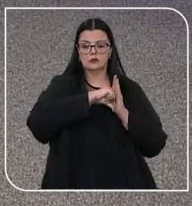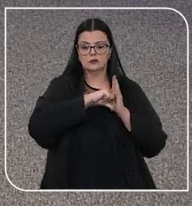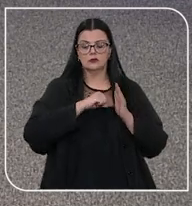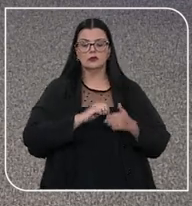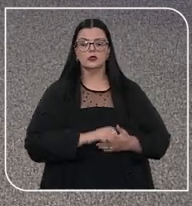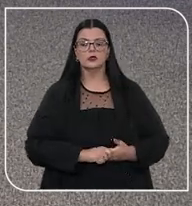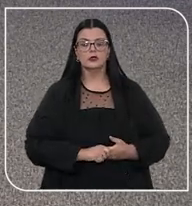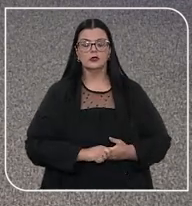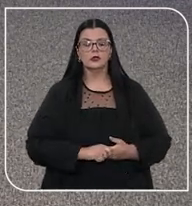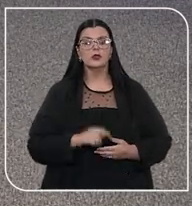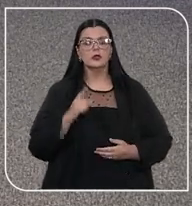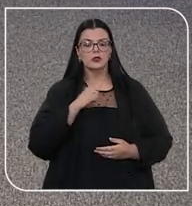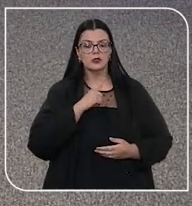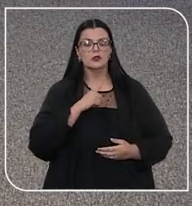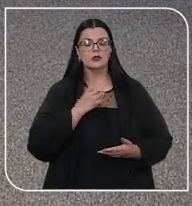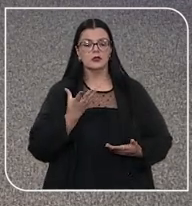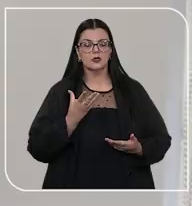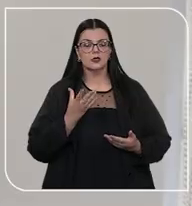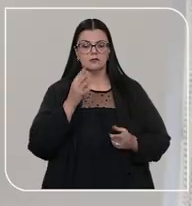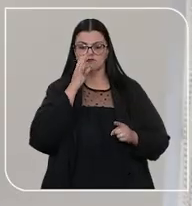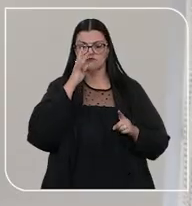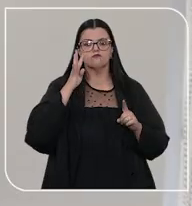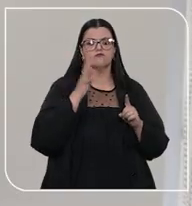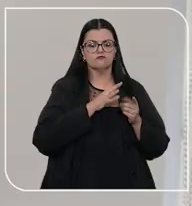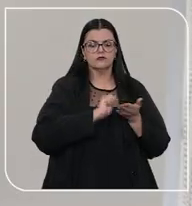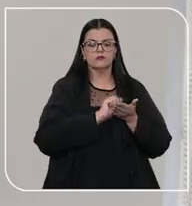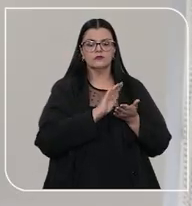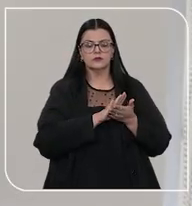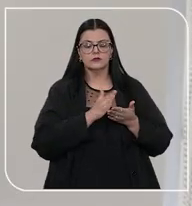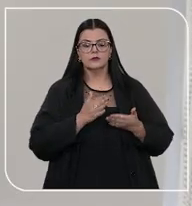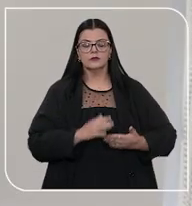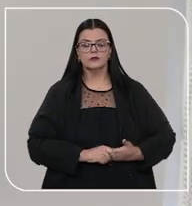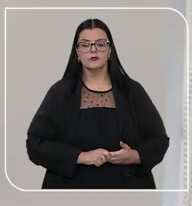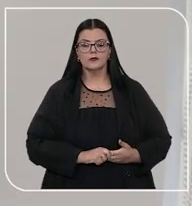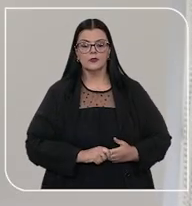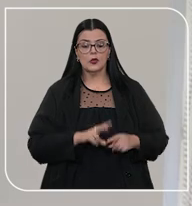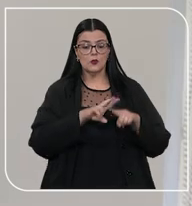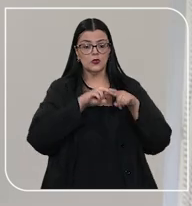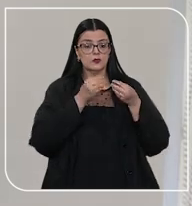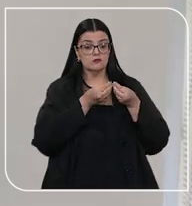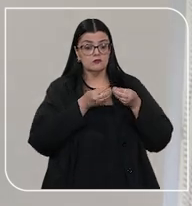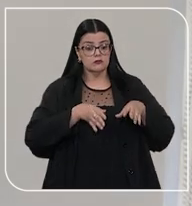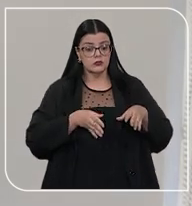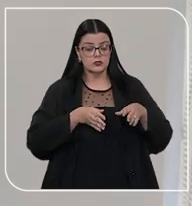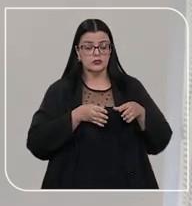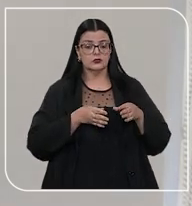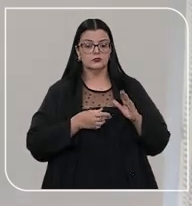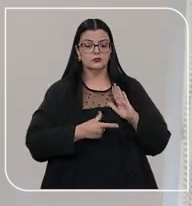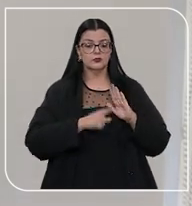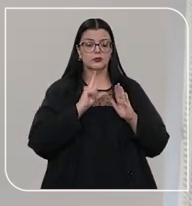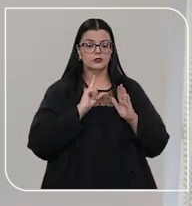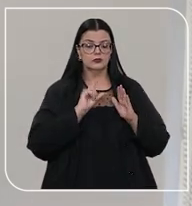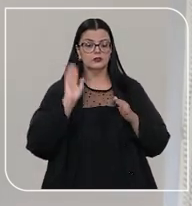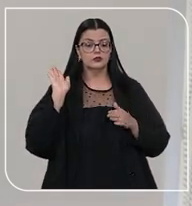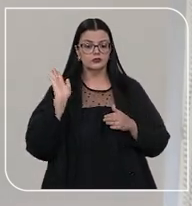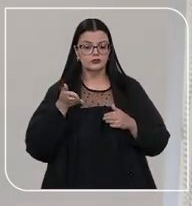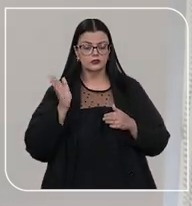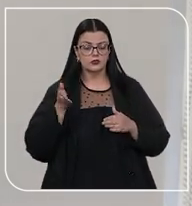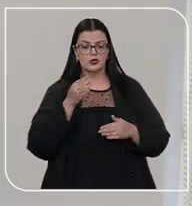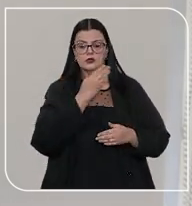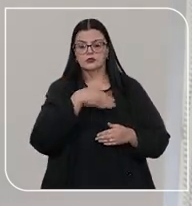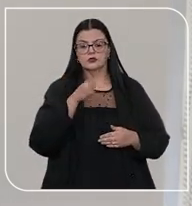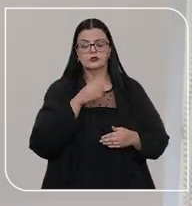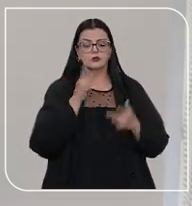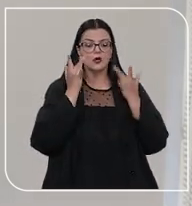improbidade. Muitas das condenações que foram feitas com base em danos presumidos, que são aqueles danos